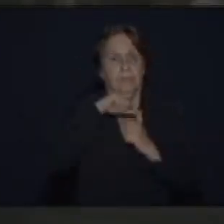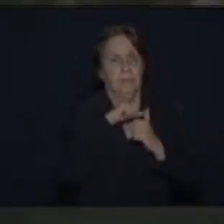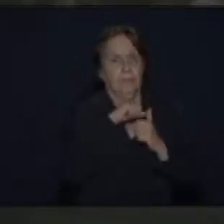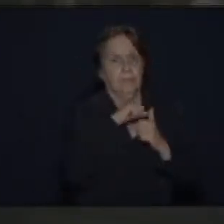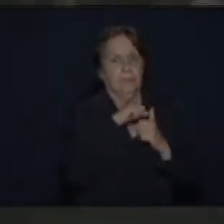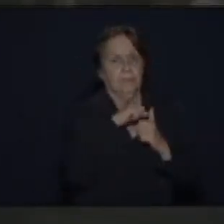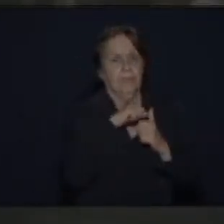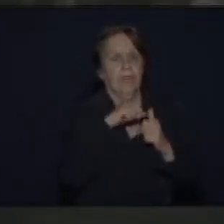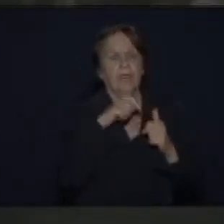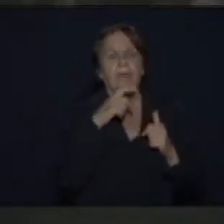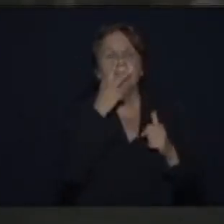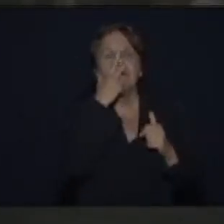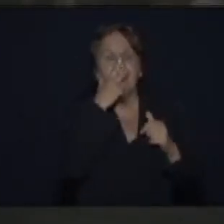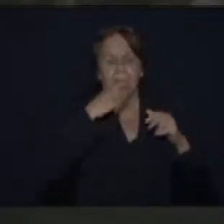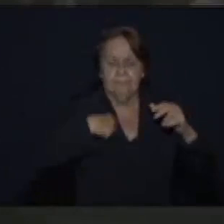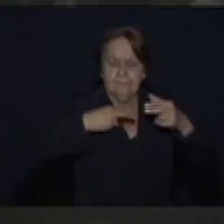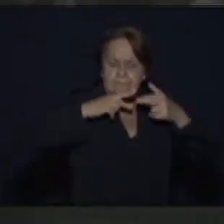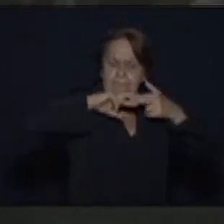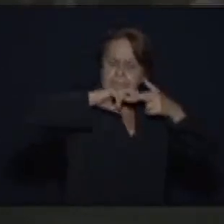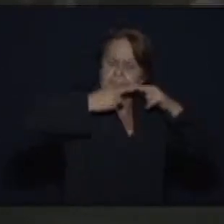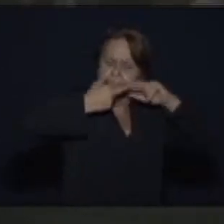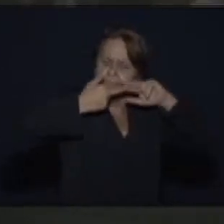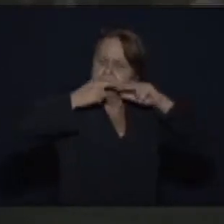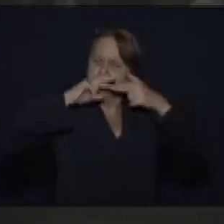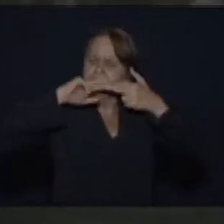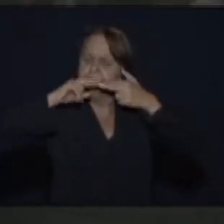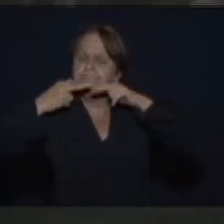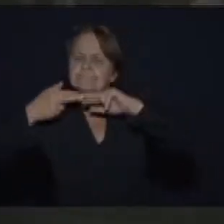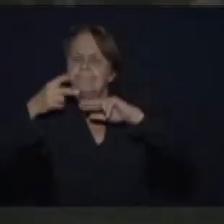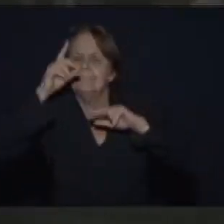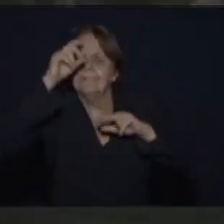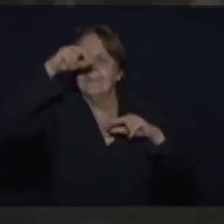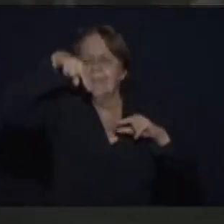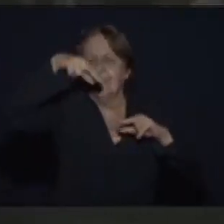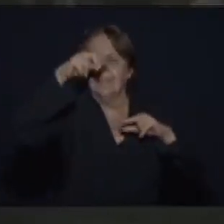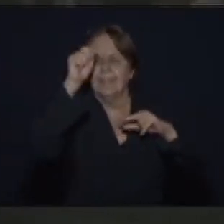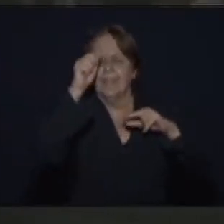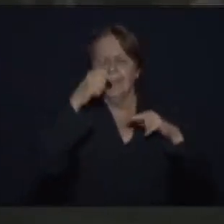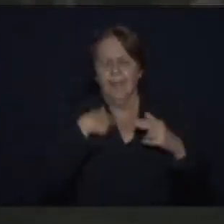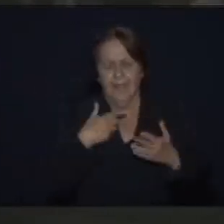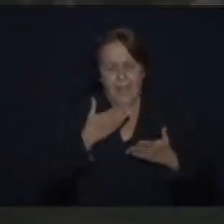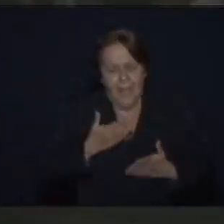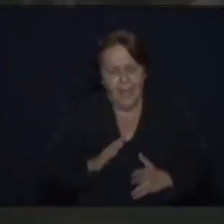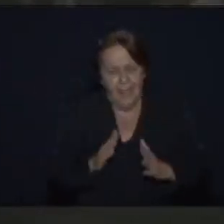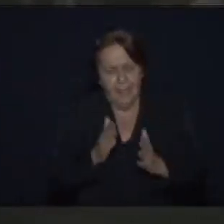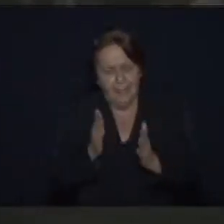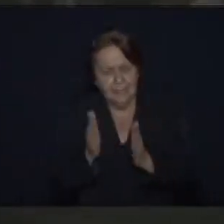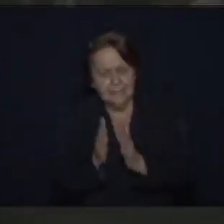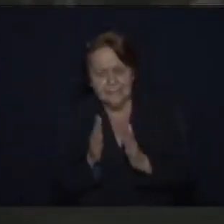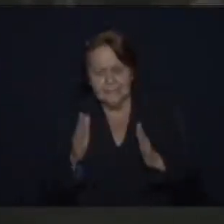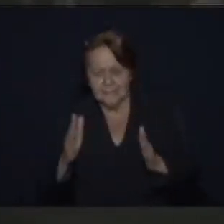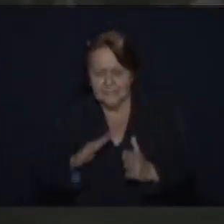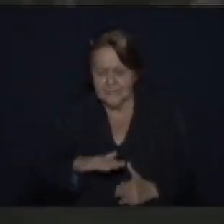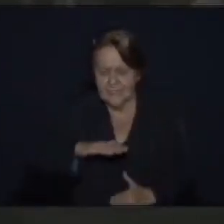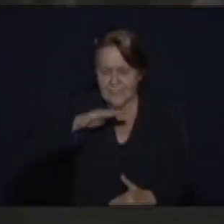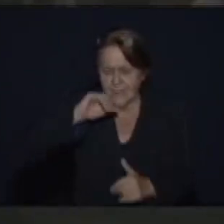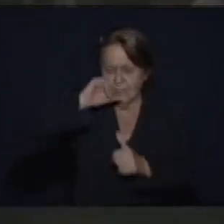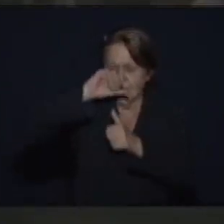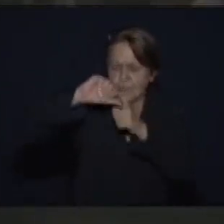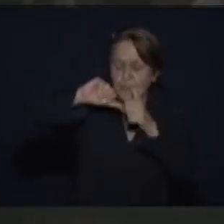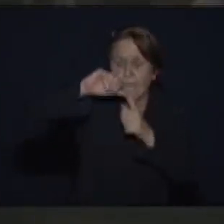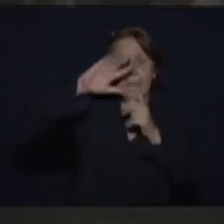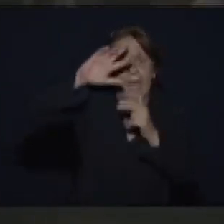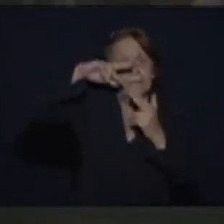como um todo DNA todas as células dentro da gente já tem um código de transformação né mas são bebê cresce muda já